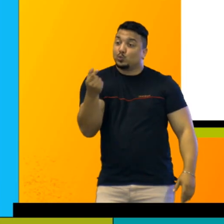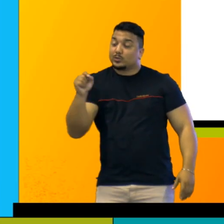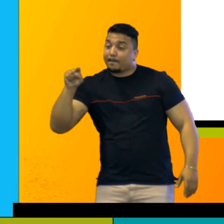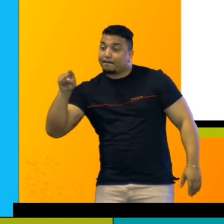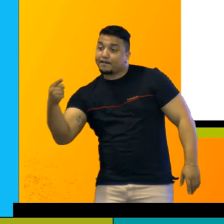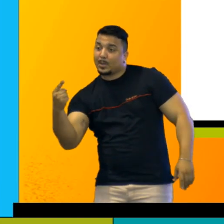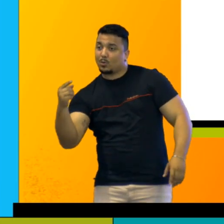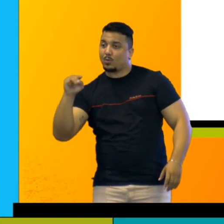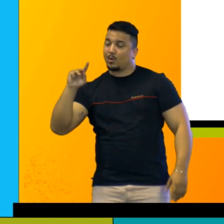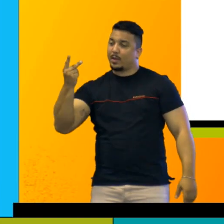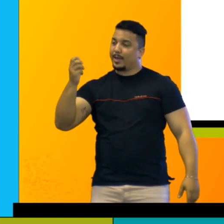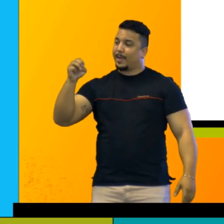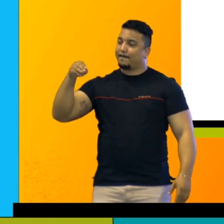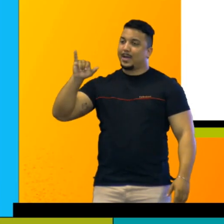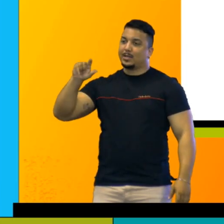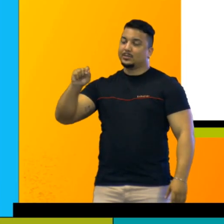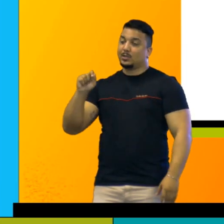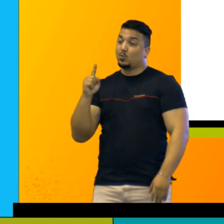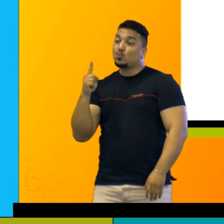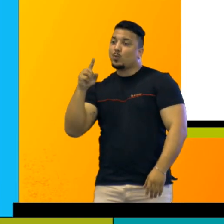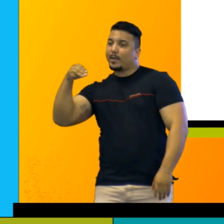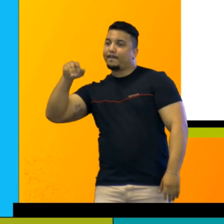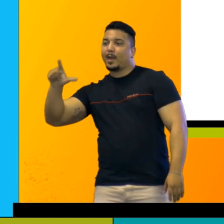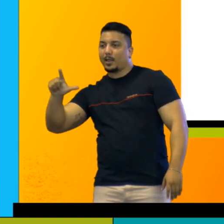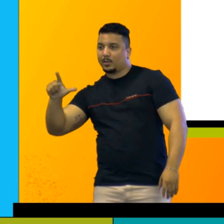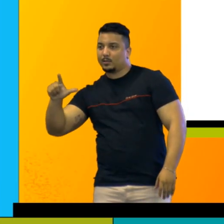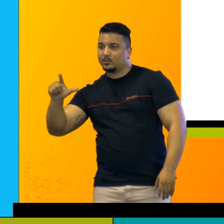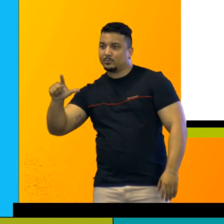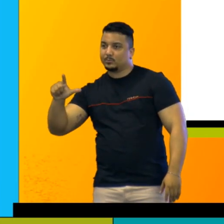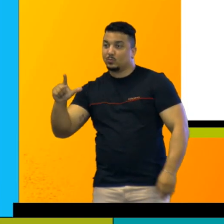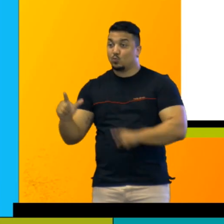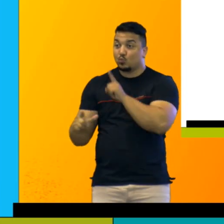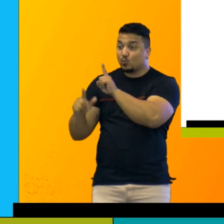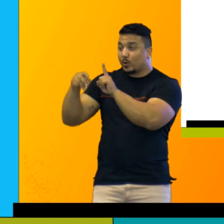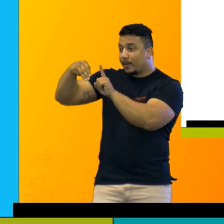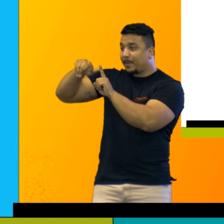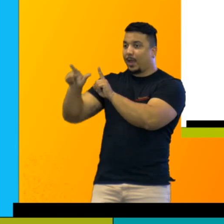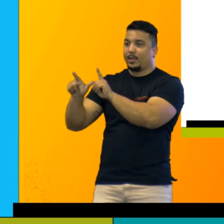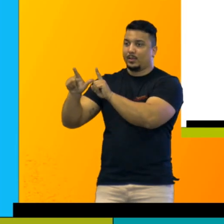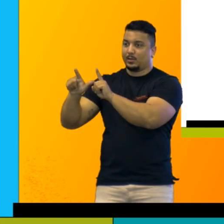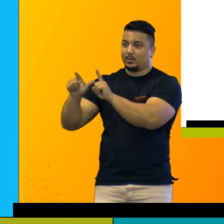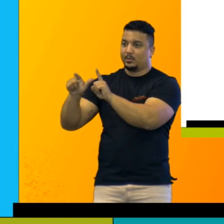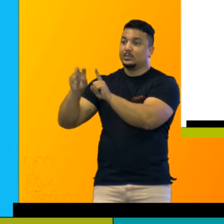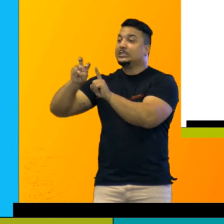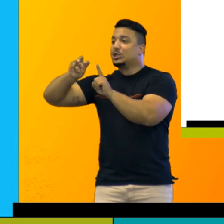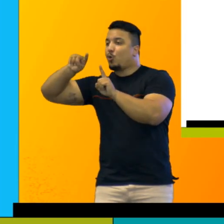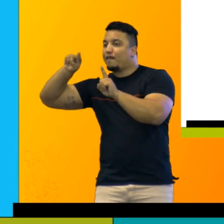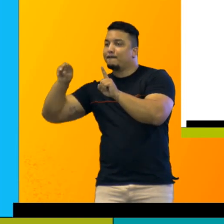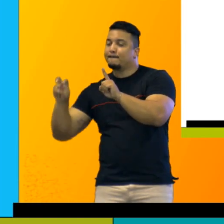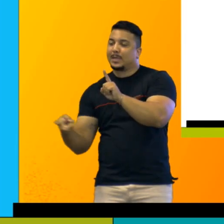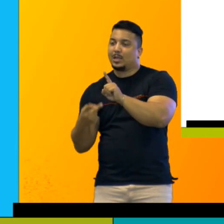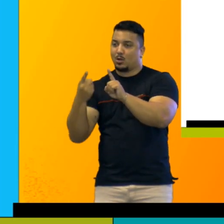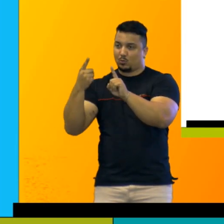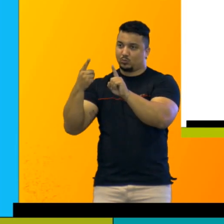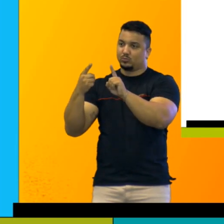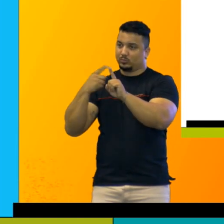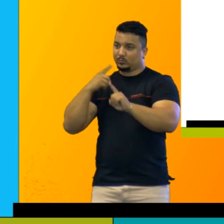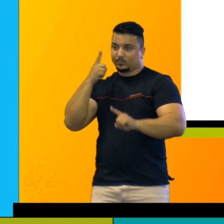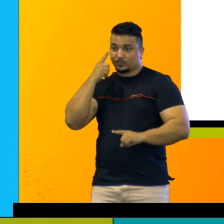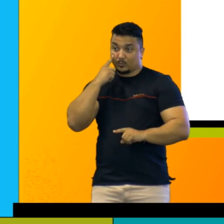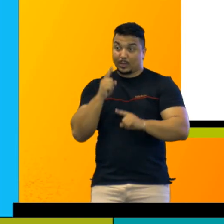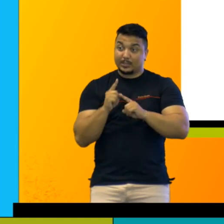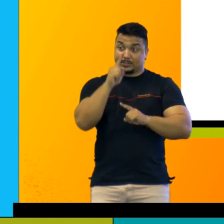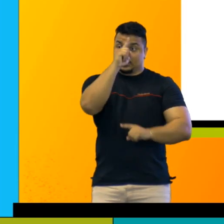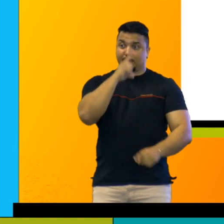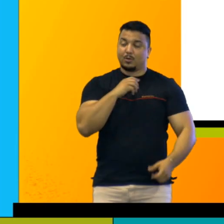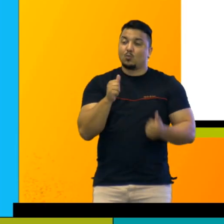5.200.000 hemácias por ml. Olha a unidade, ml. Lá em cima, quanto é